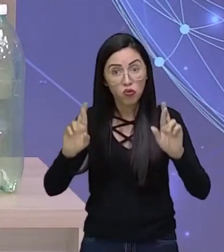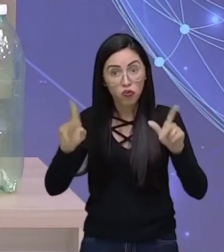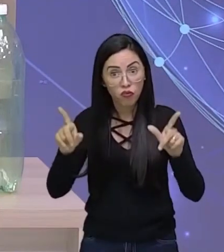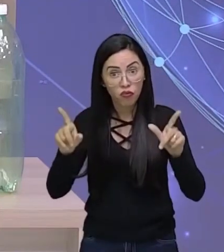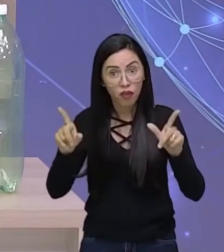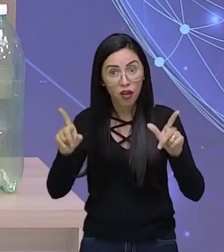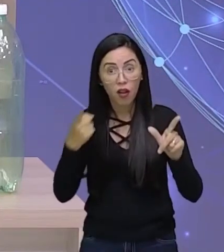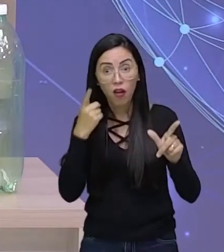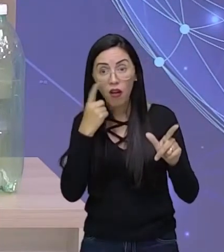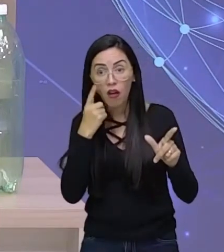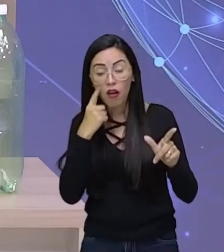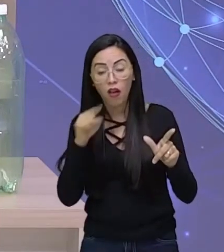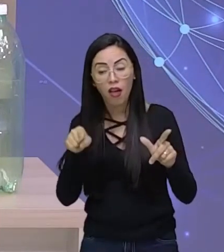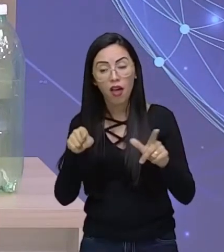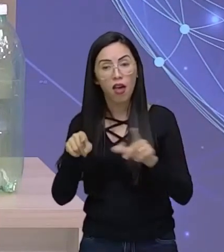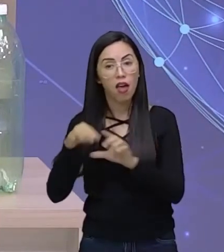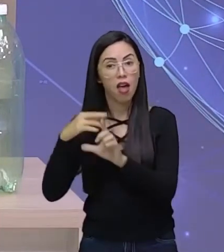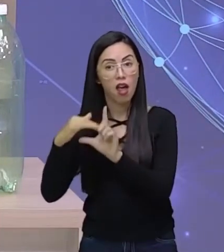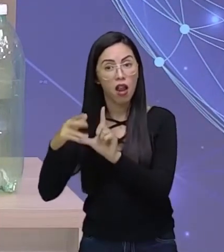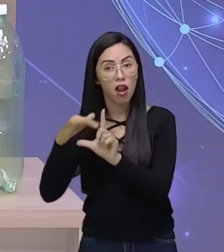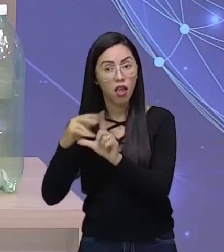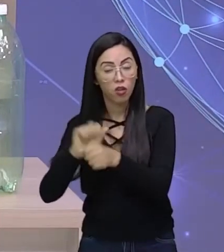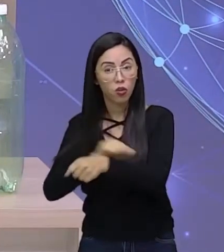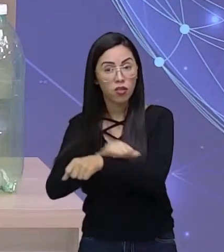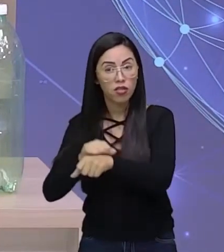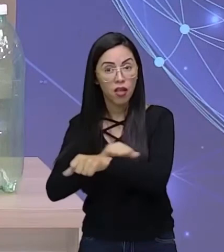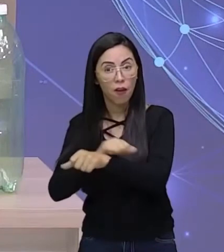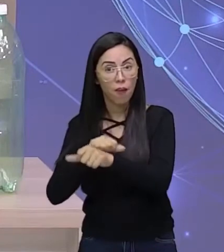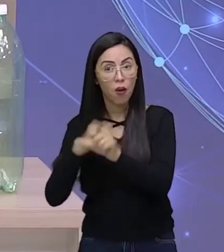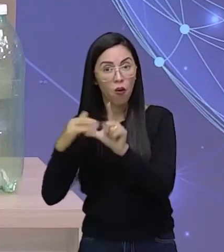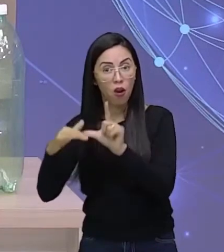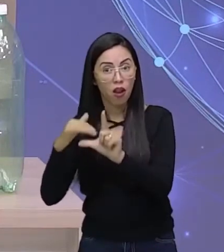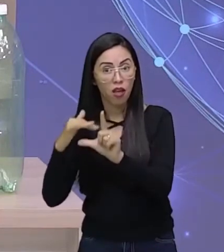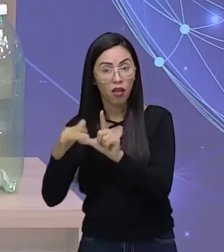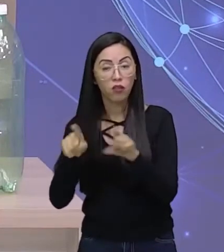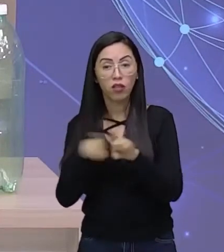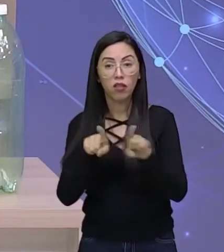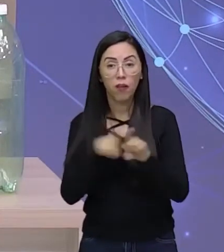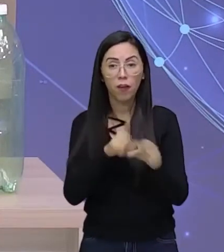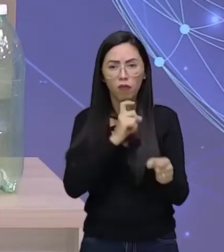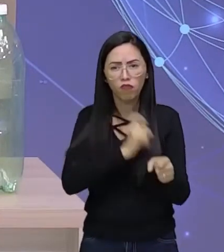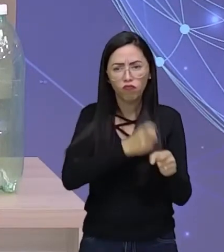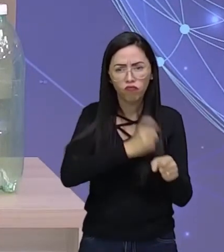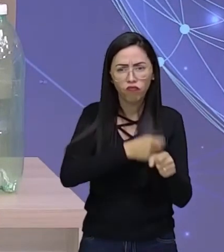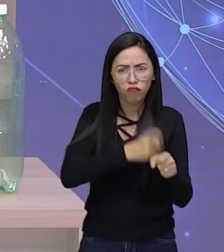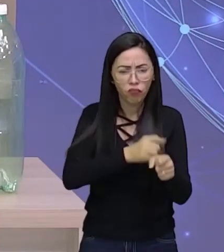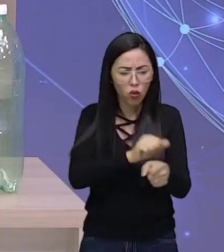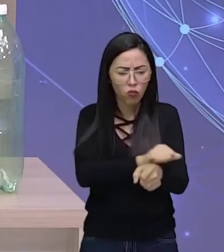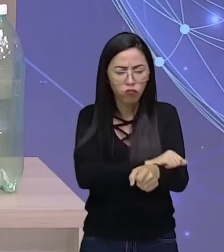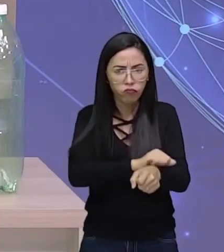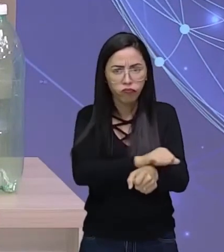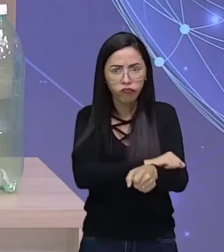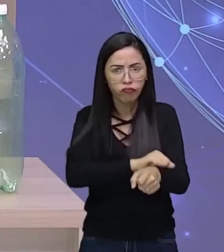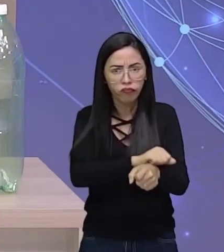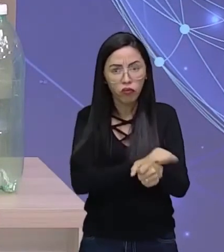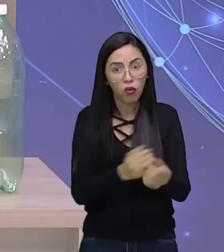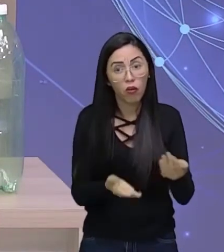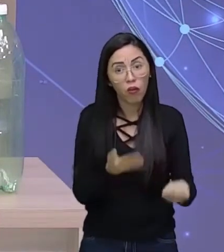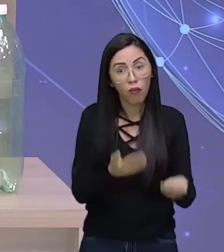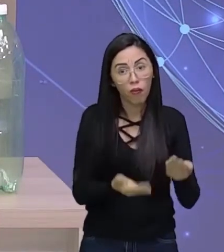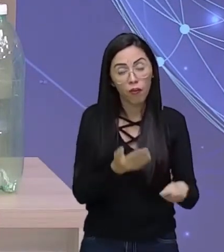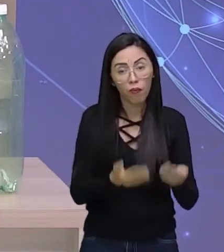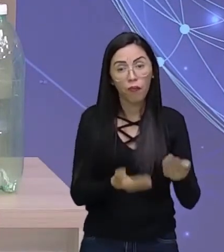fala, a tia, a avó, que utiliza para lavar roupa, louça. Sabão em pedra, ó, sabão líquido. Aqui capacidade